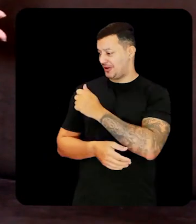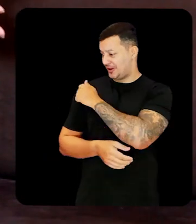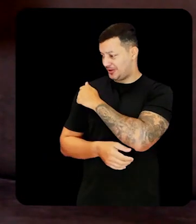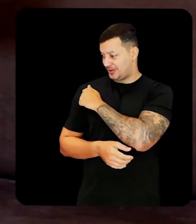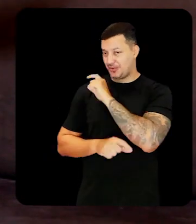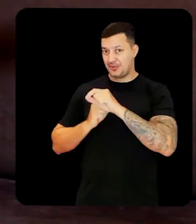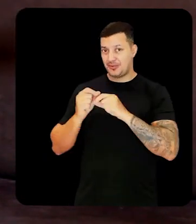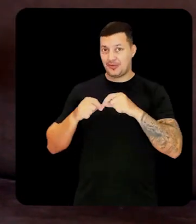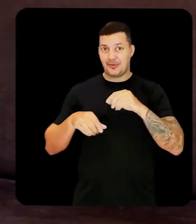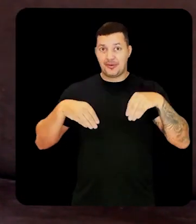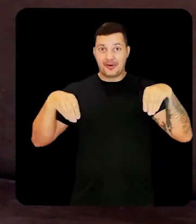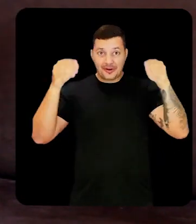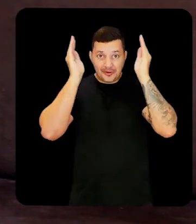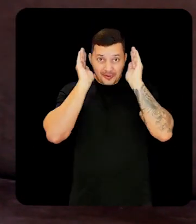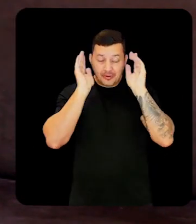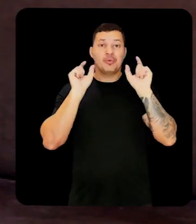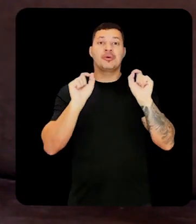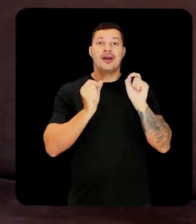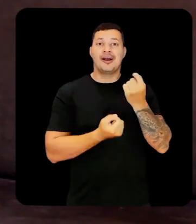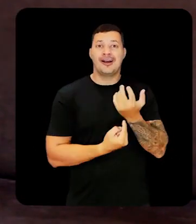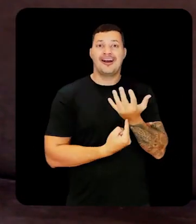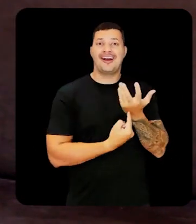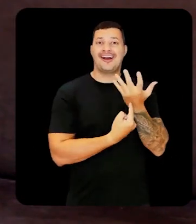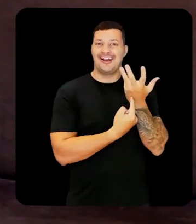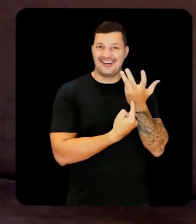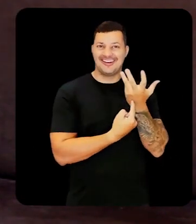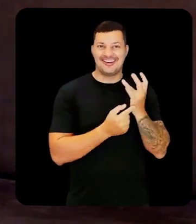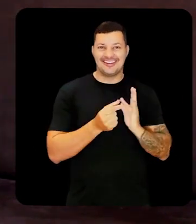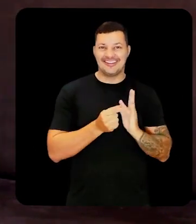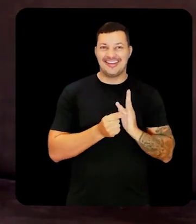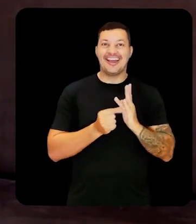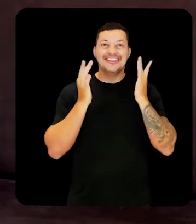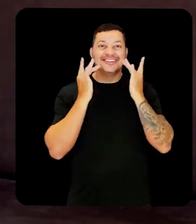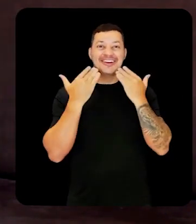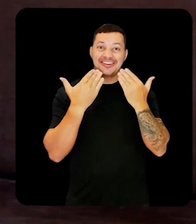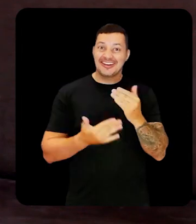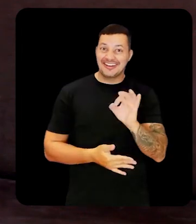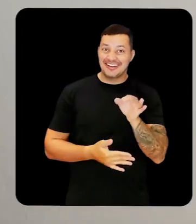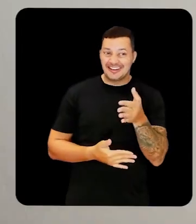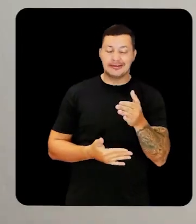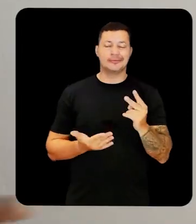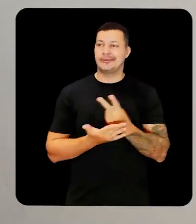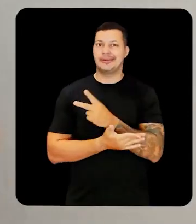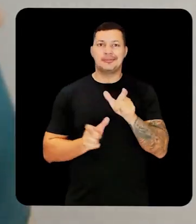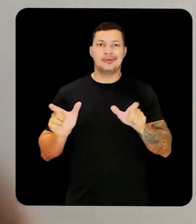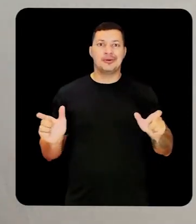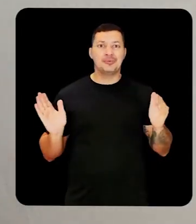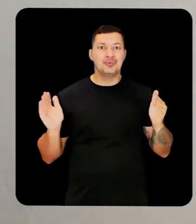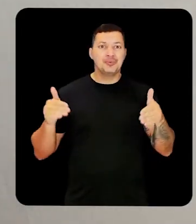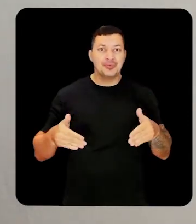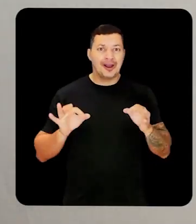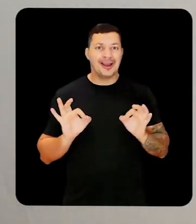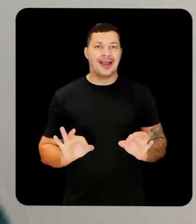pegava o aluno, botava um pano na cabeça e dizia que a Bela era noiva da festa junina. O nosso teatrinho era esse. E eram pessoas que